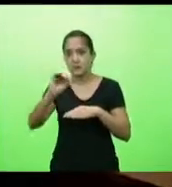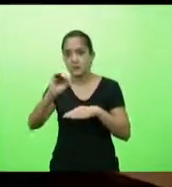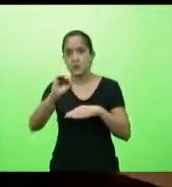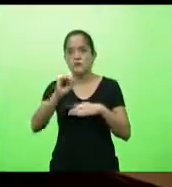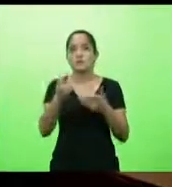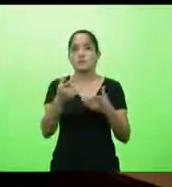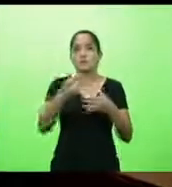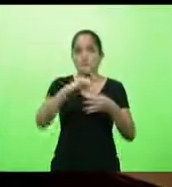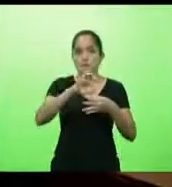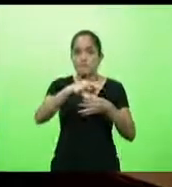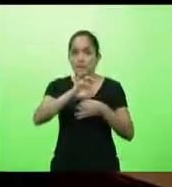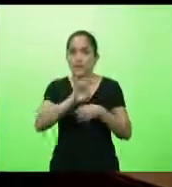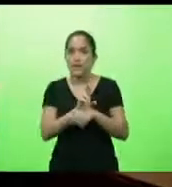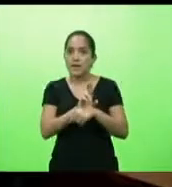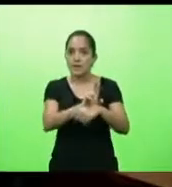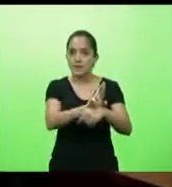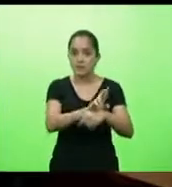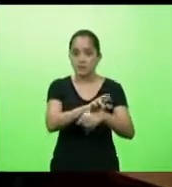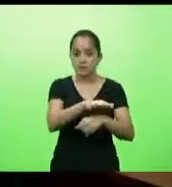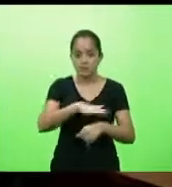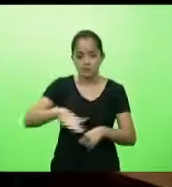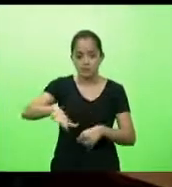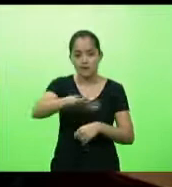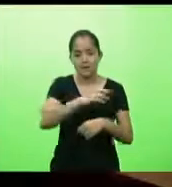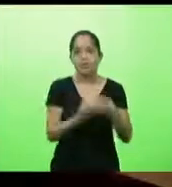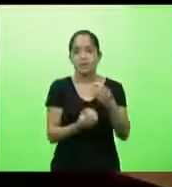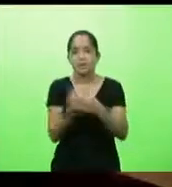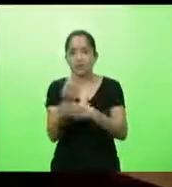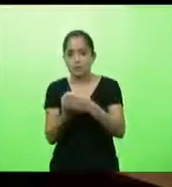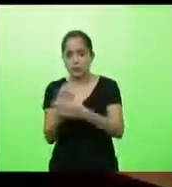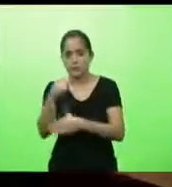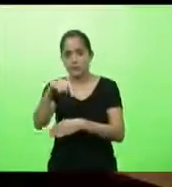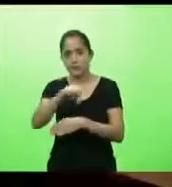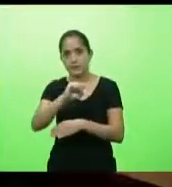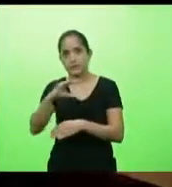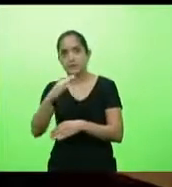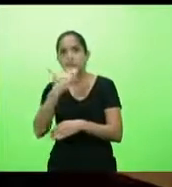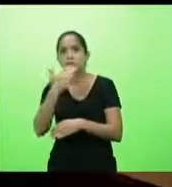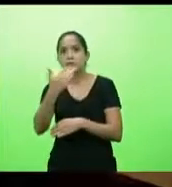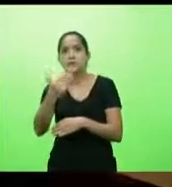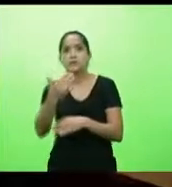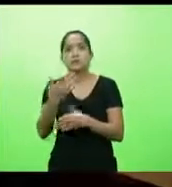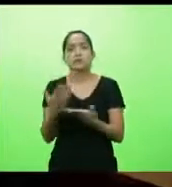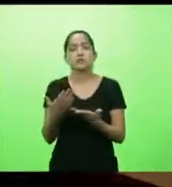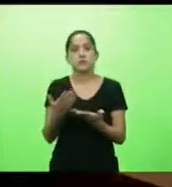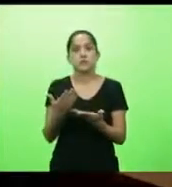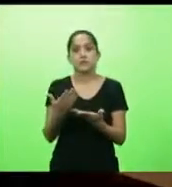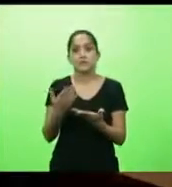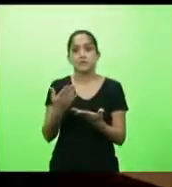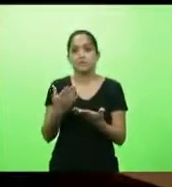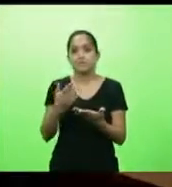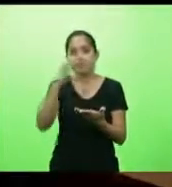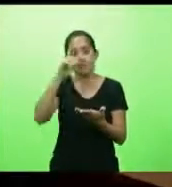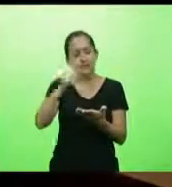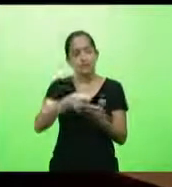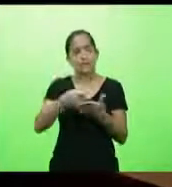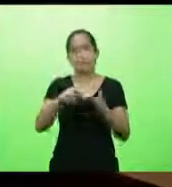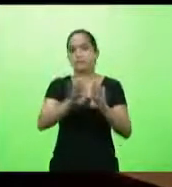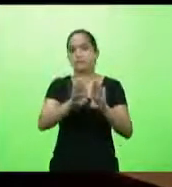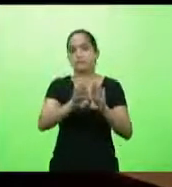instituições representativas do segmento produtivo de Santa Catarina, pedindo para que não se tomasse o fechamento total da